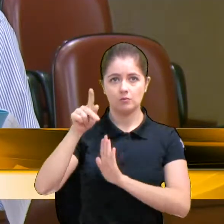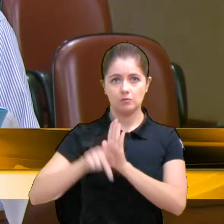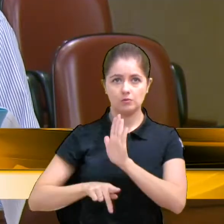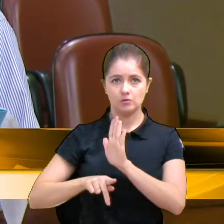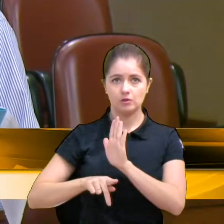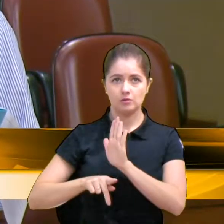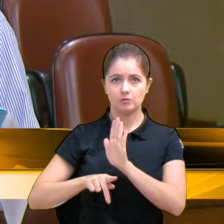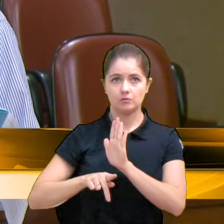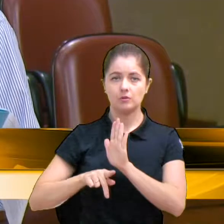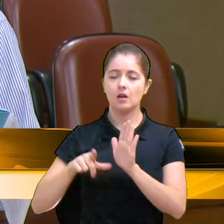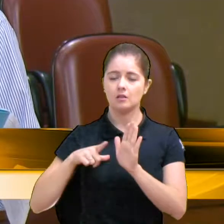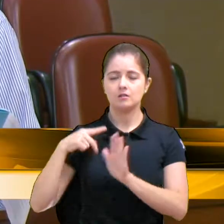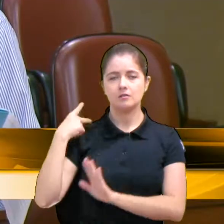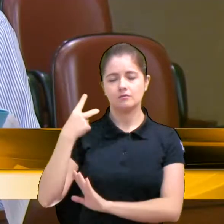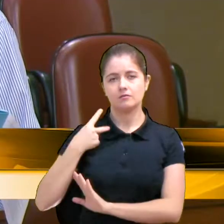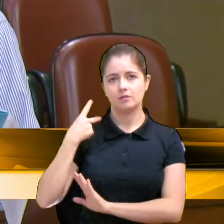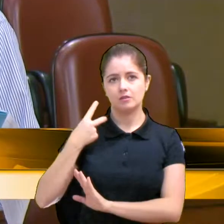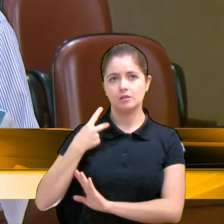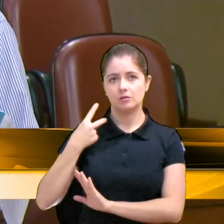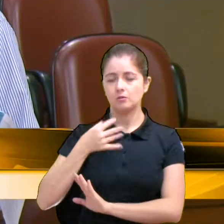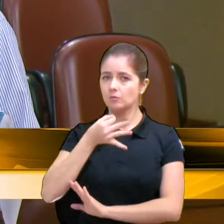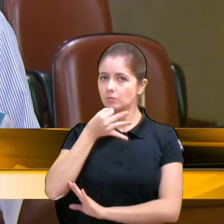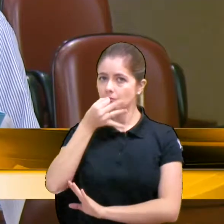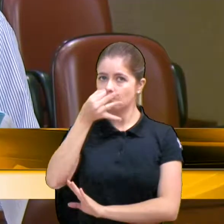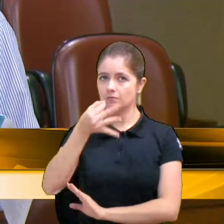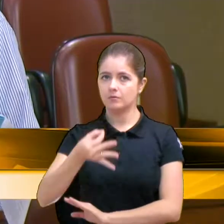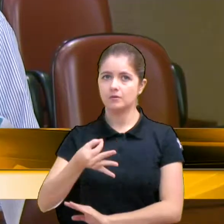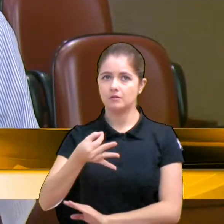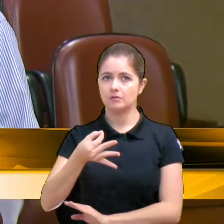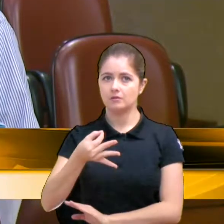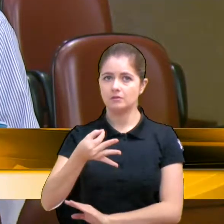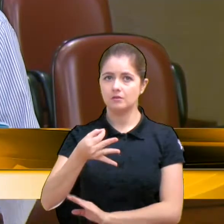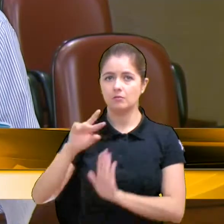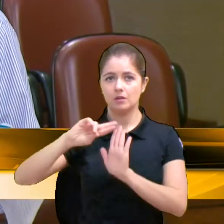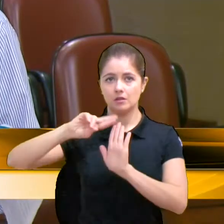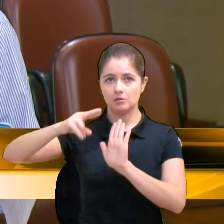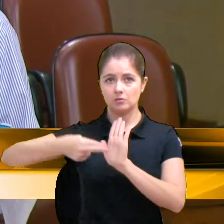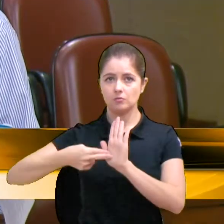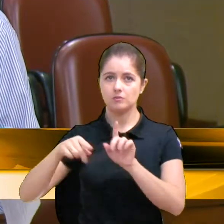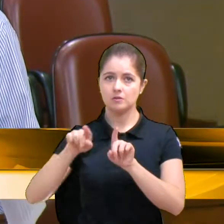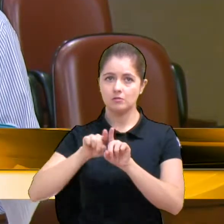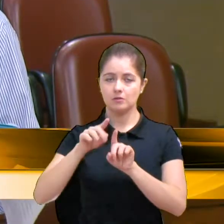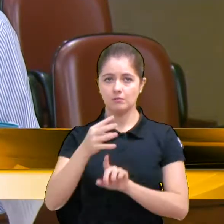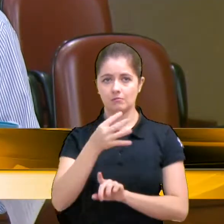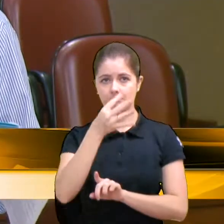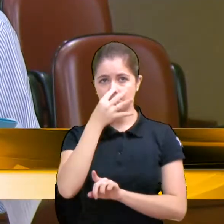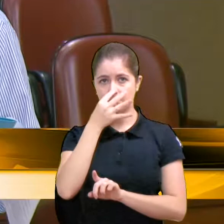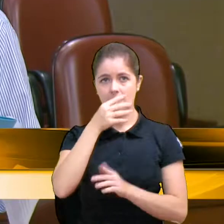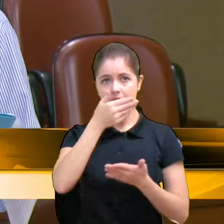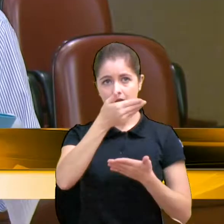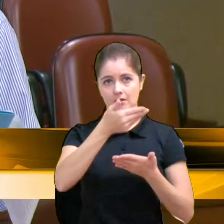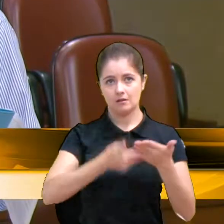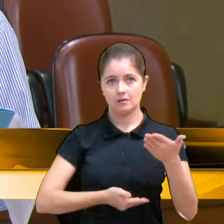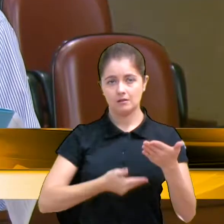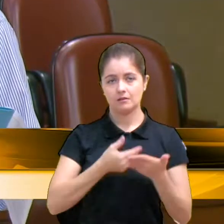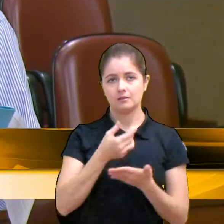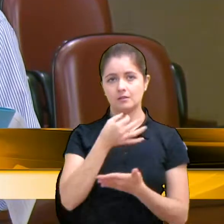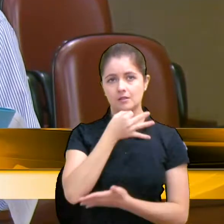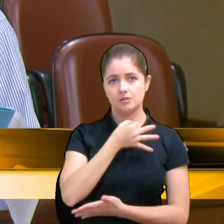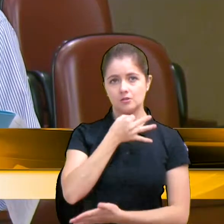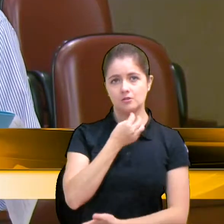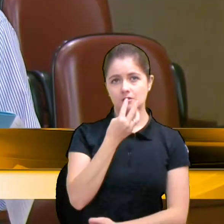pares, opina pela legalidade do projeto de resolução em apreciação. Este é o parecer. Caxias do Sul, 13 de setembro